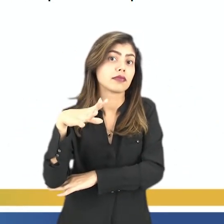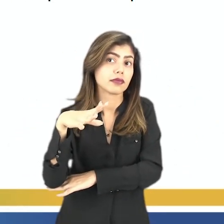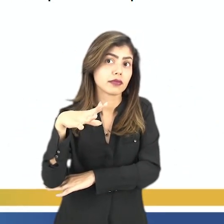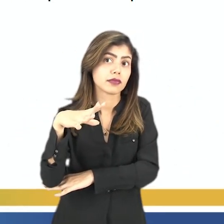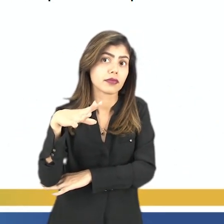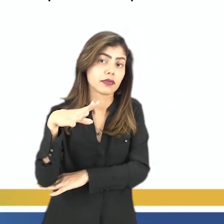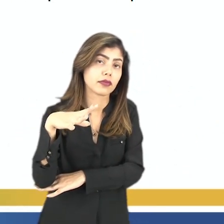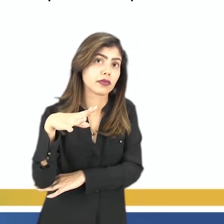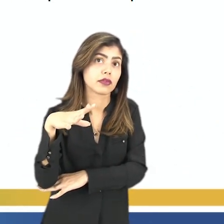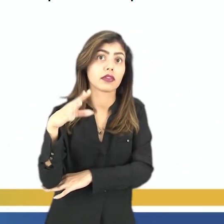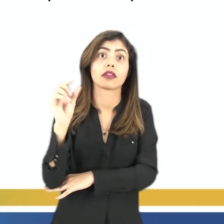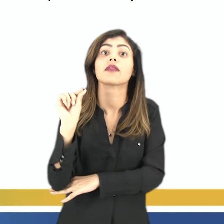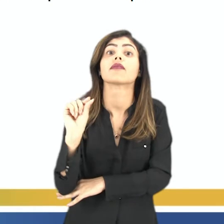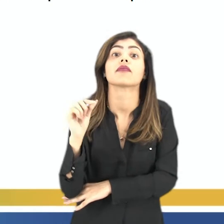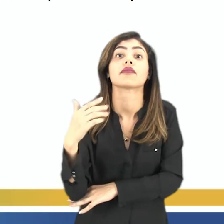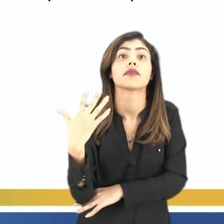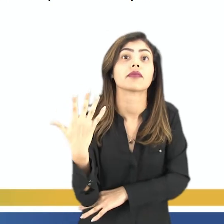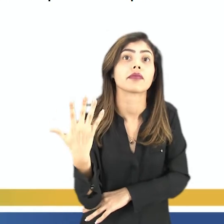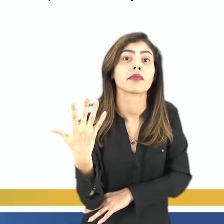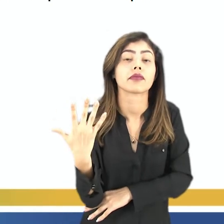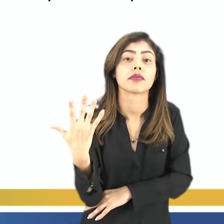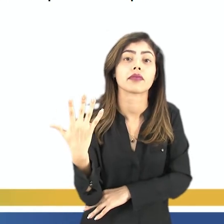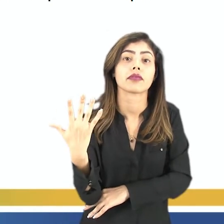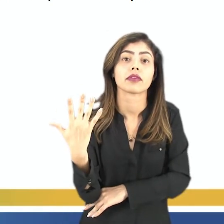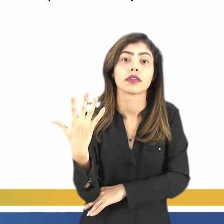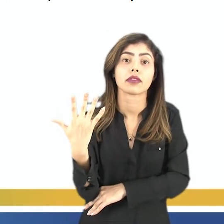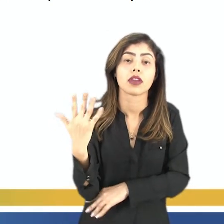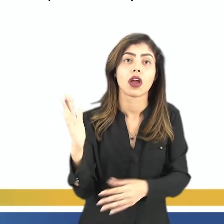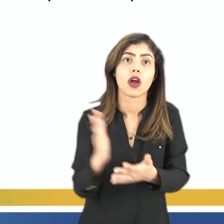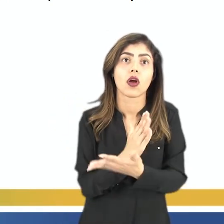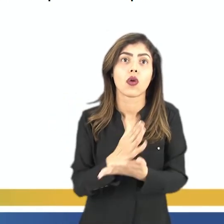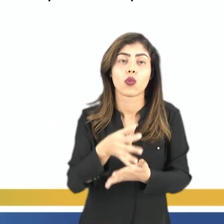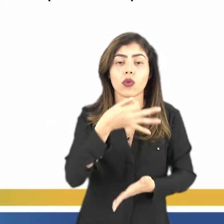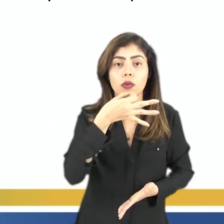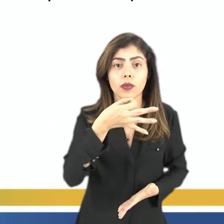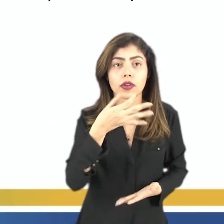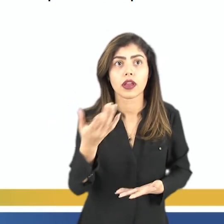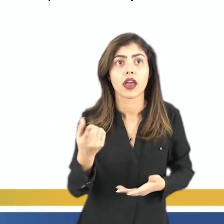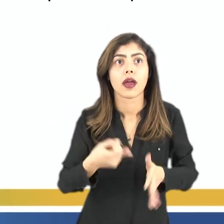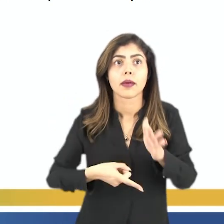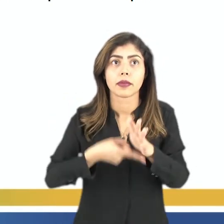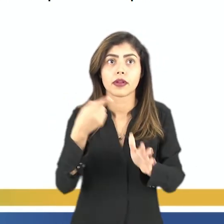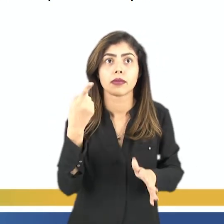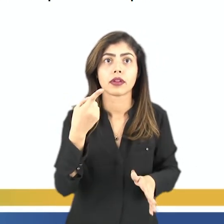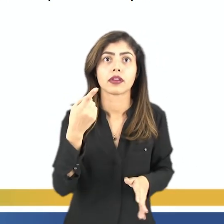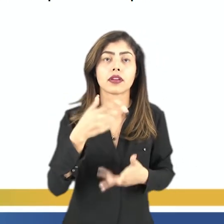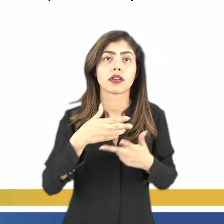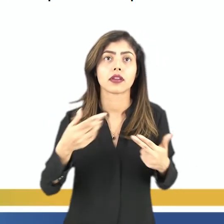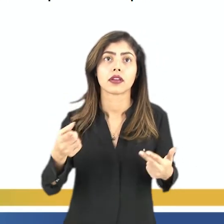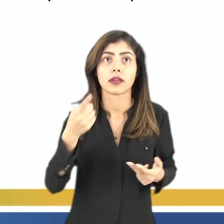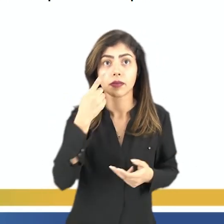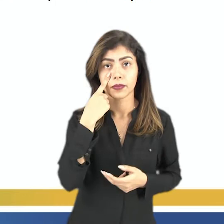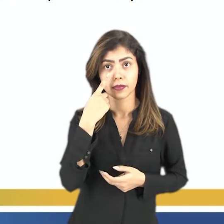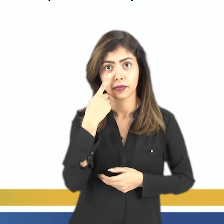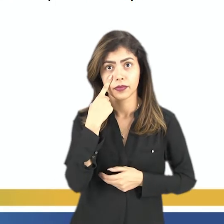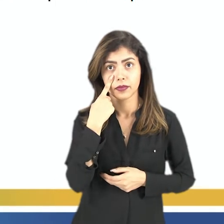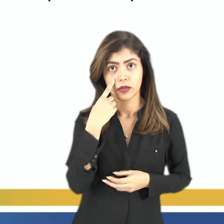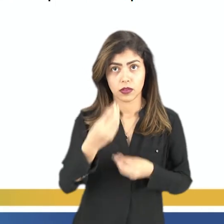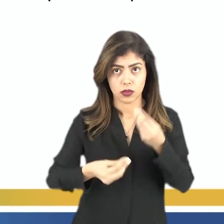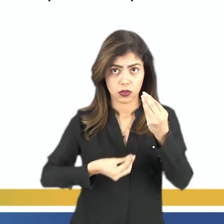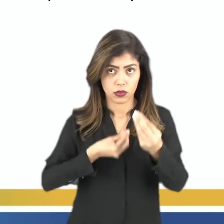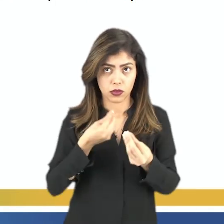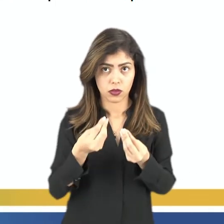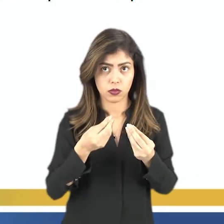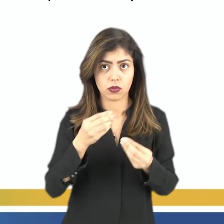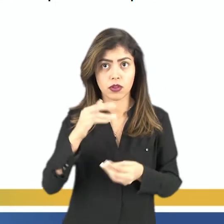as lâmpadas que irão acender, é de quem aí? A gente tem algumas opções. Primeira coisa para você responder a questão é entender como é que